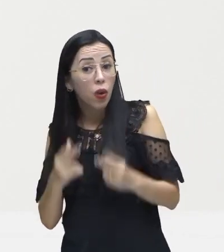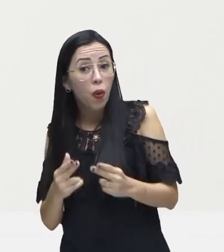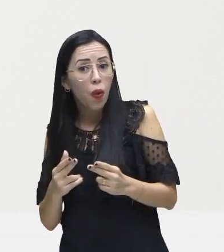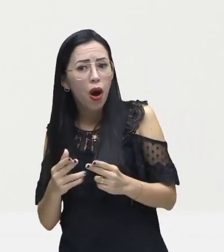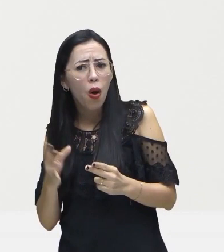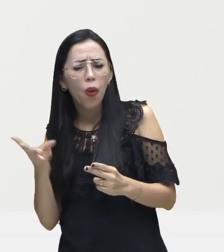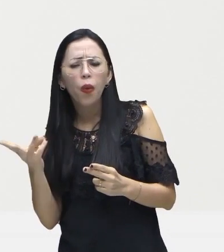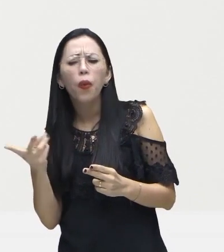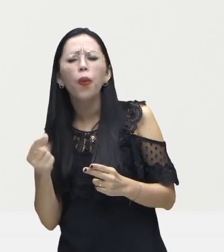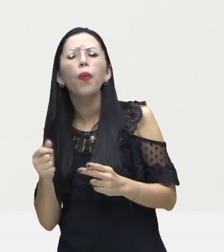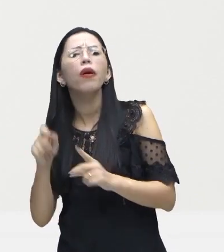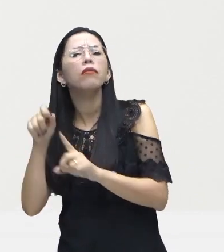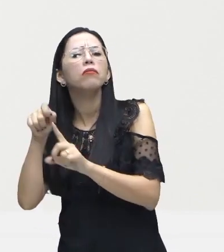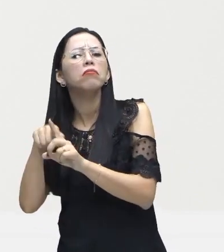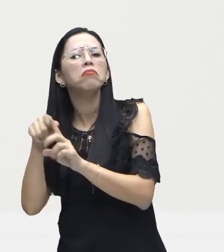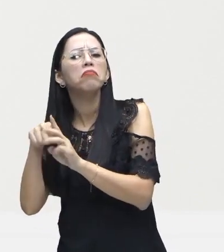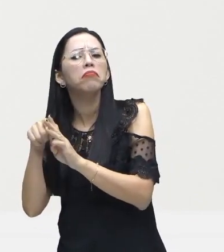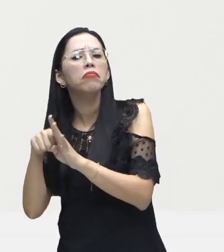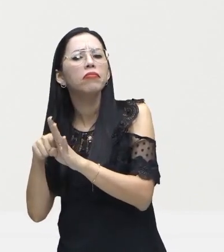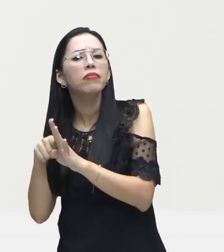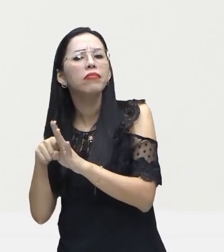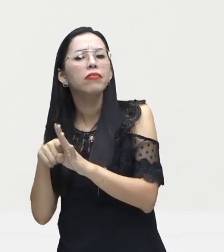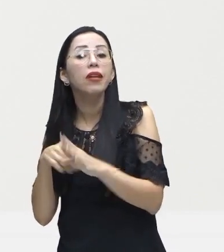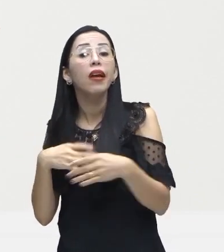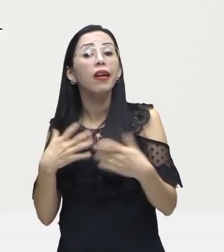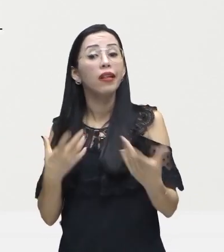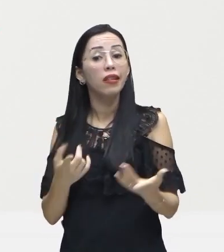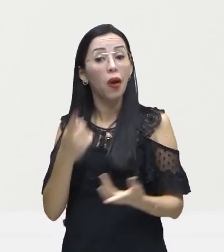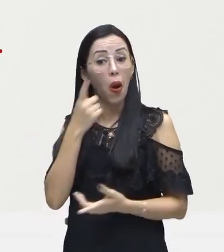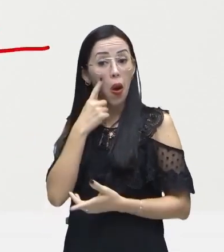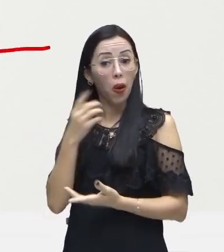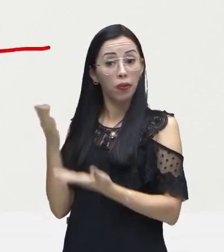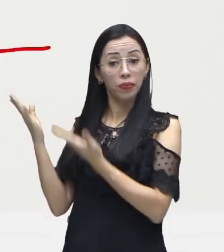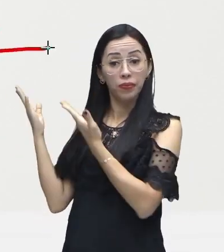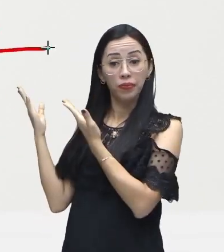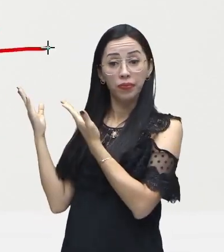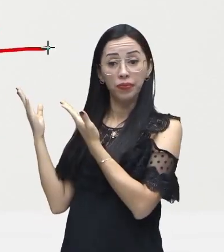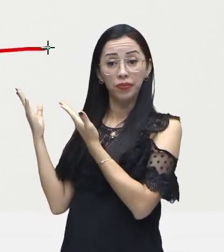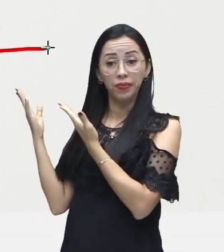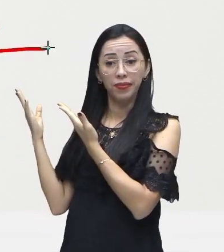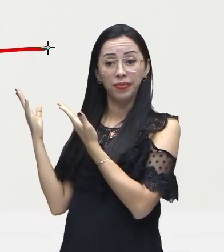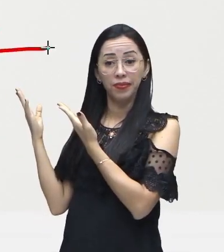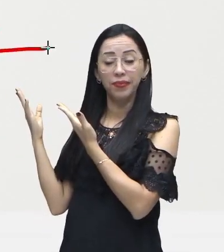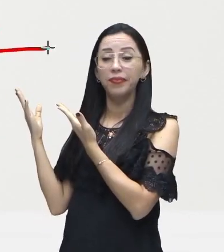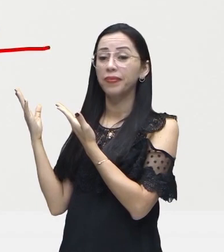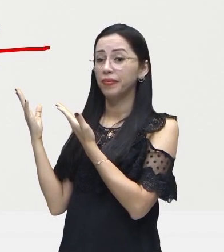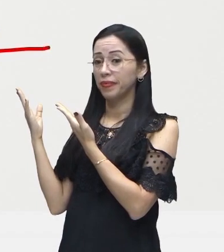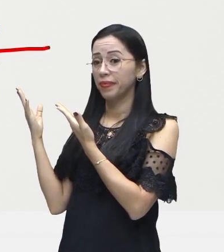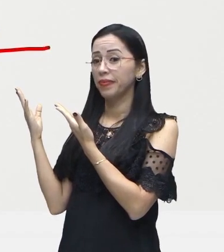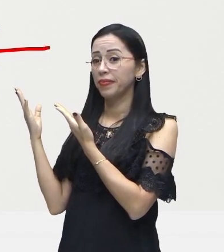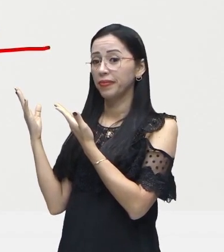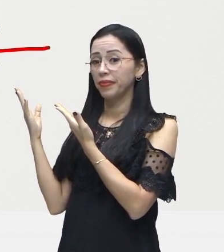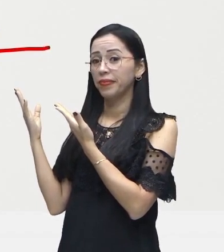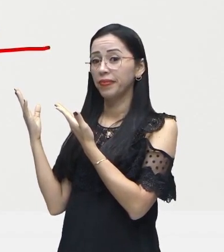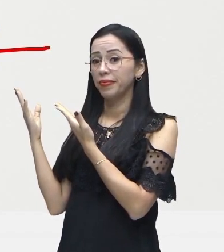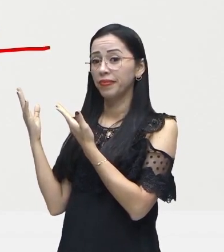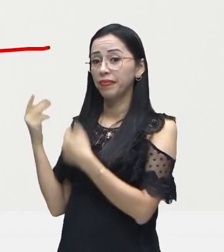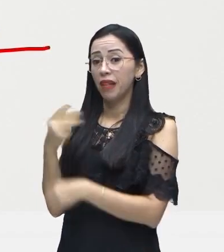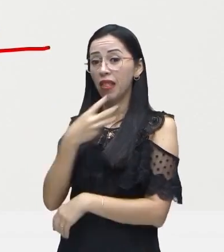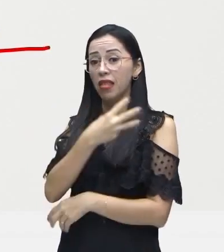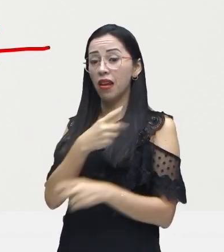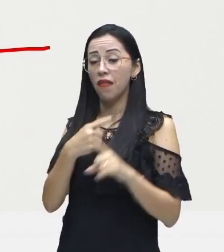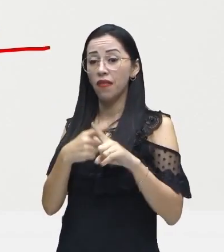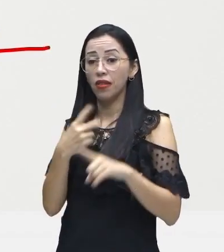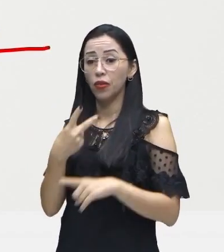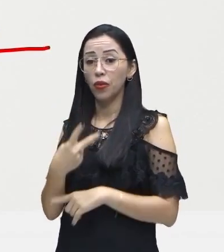pegar 3, multiplicar por quanto? 2. E 3 vezes 2 é equivalente a quanto?